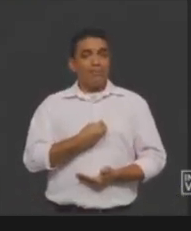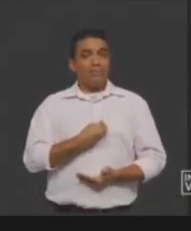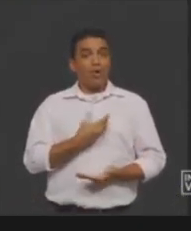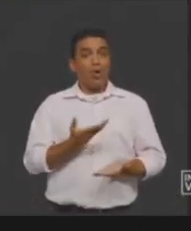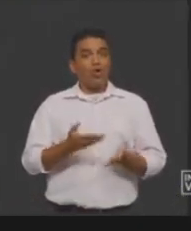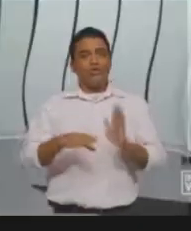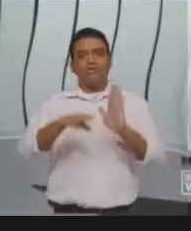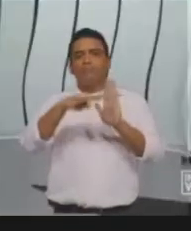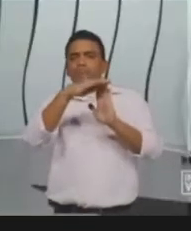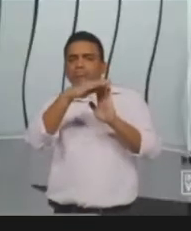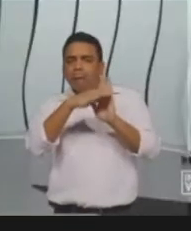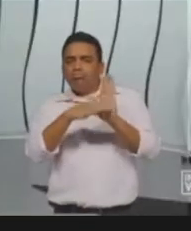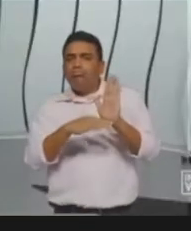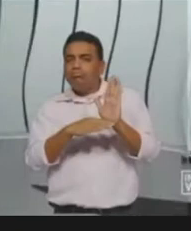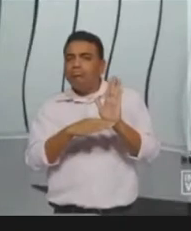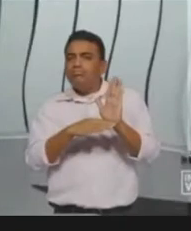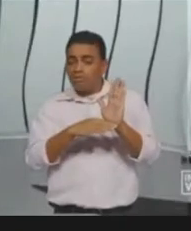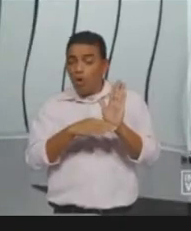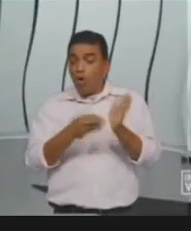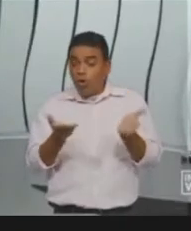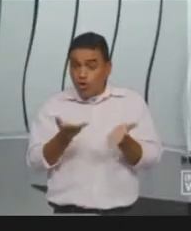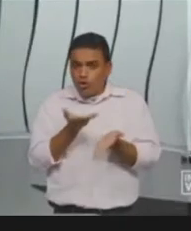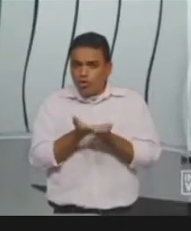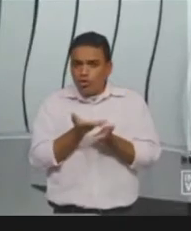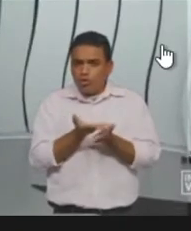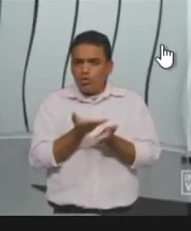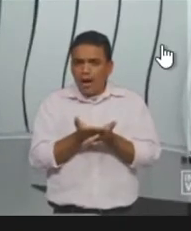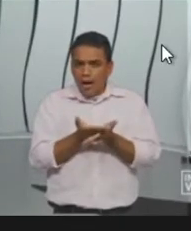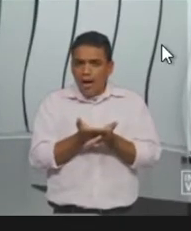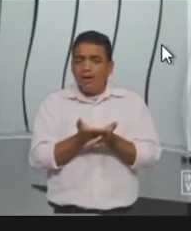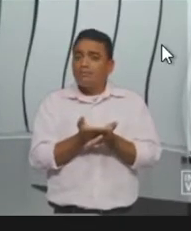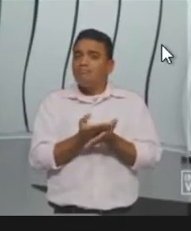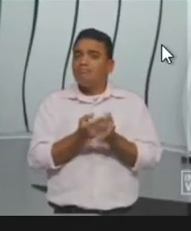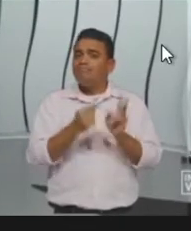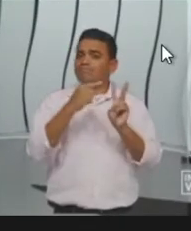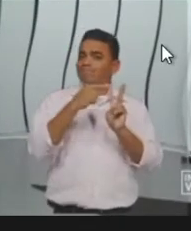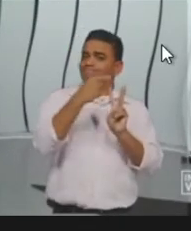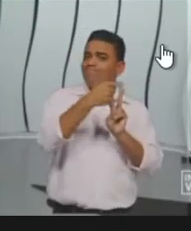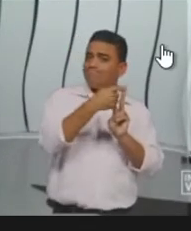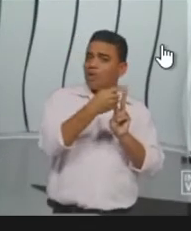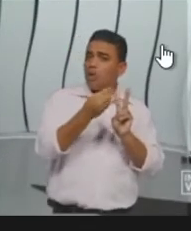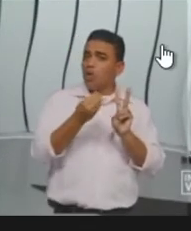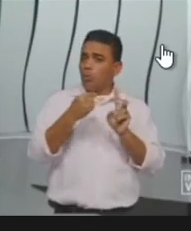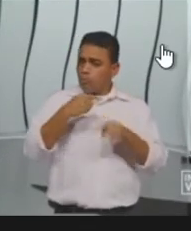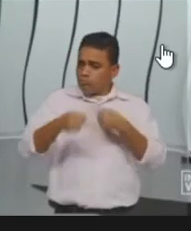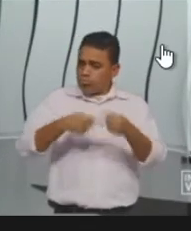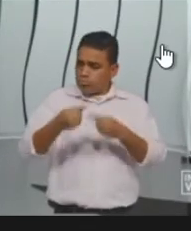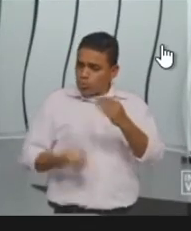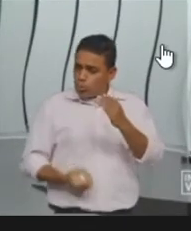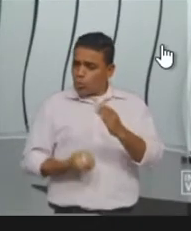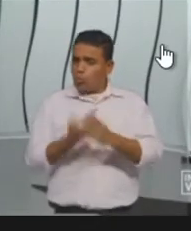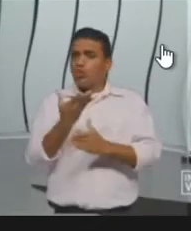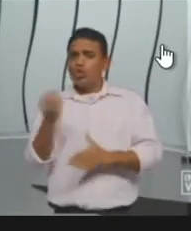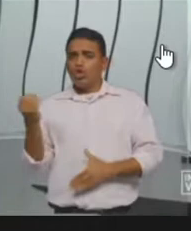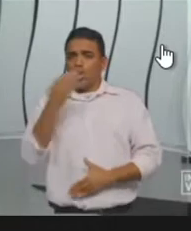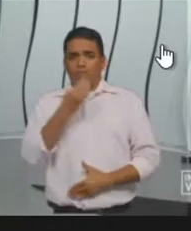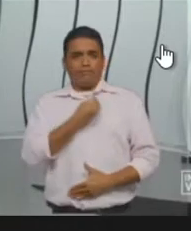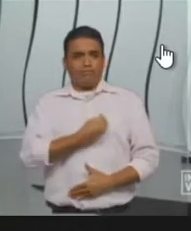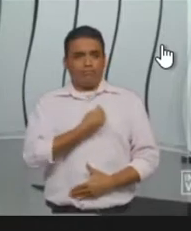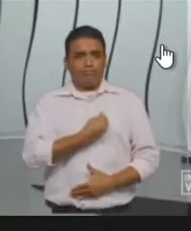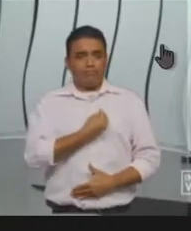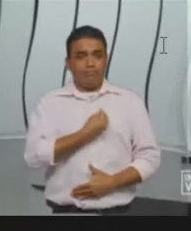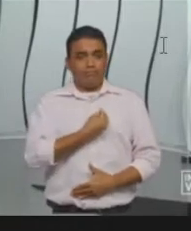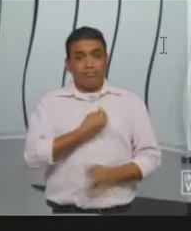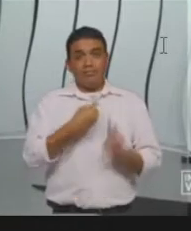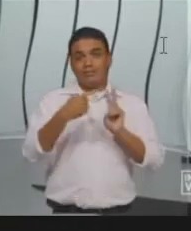dos seres vivos, nós vamos estudar principalmente esses dois pontos, que são os modos de reprodução dos seres vivos e